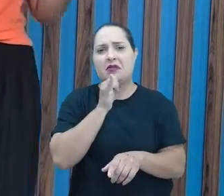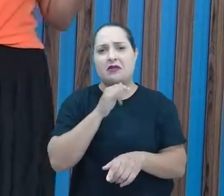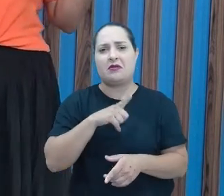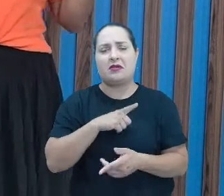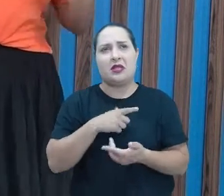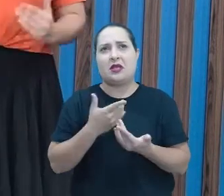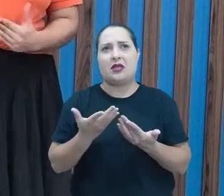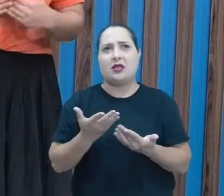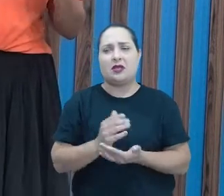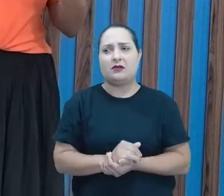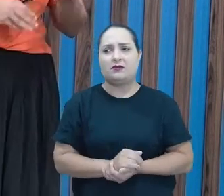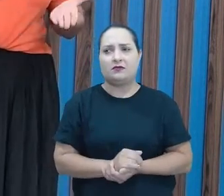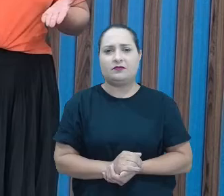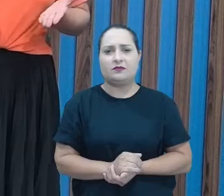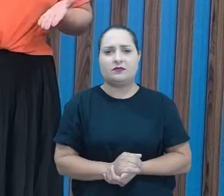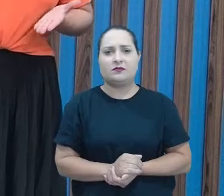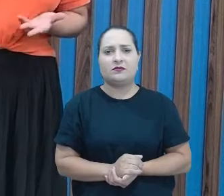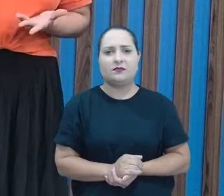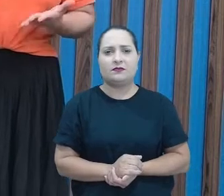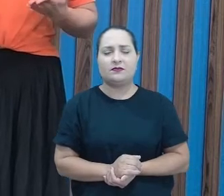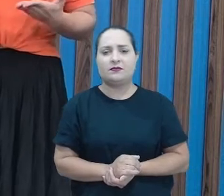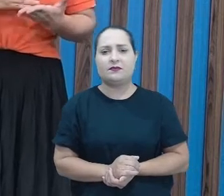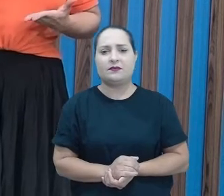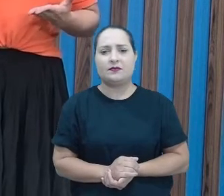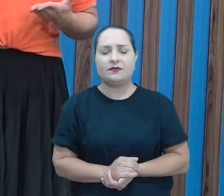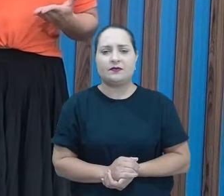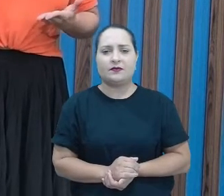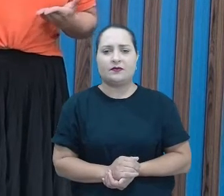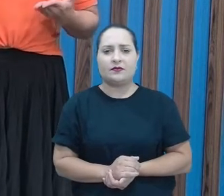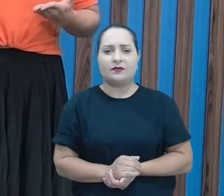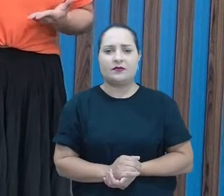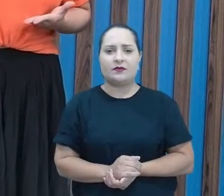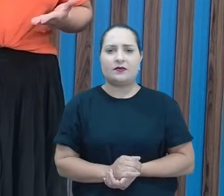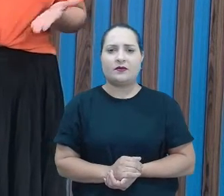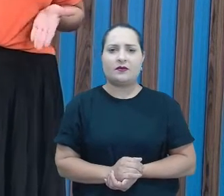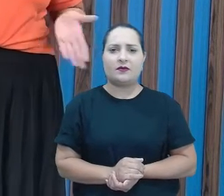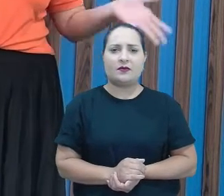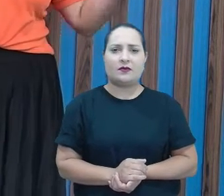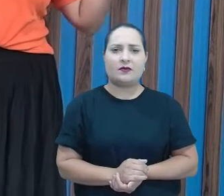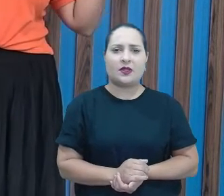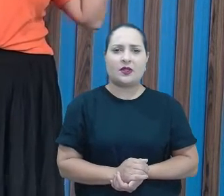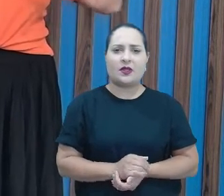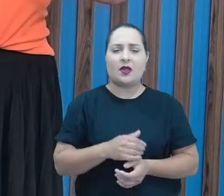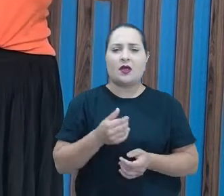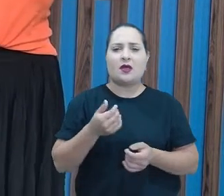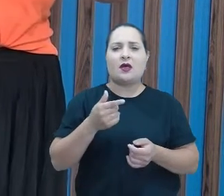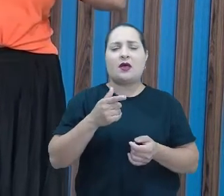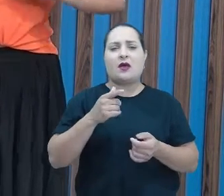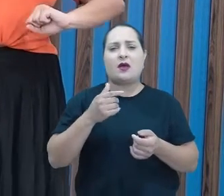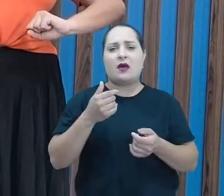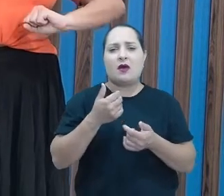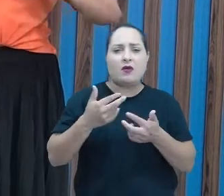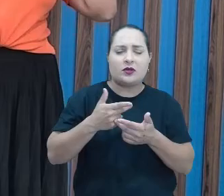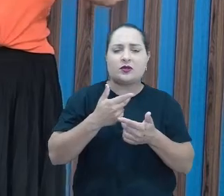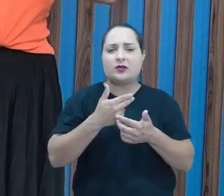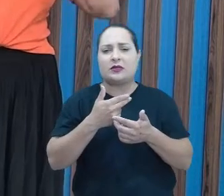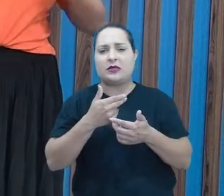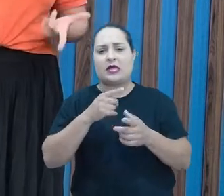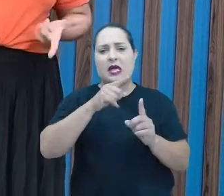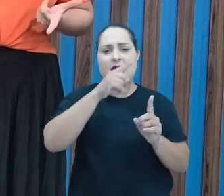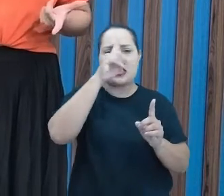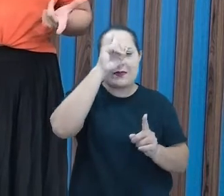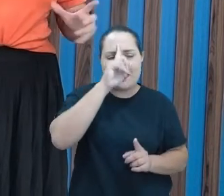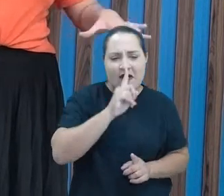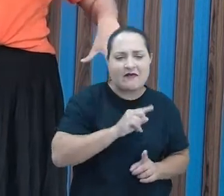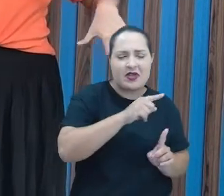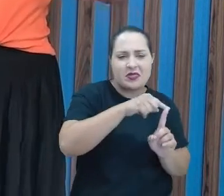veículos para a disseminação e manutenção de certos estereótipos. E a gente vai agora conhecer alguns deles e